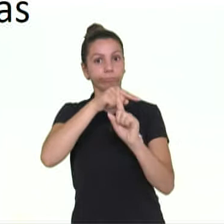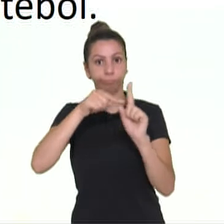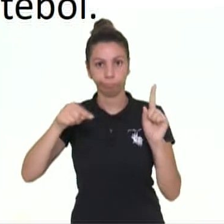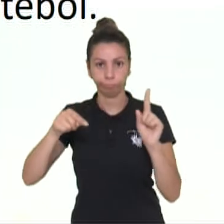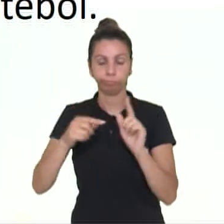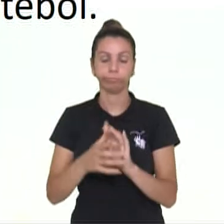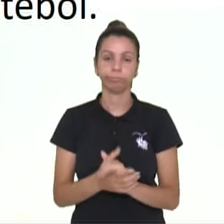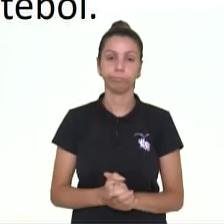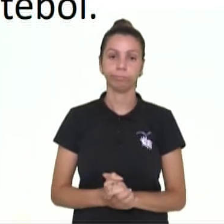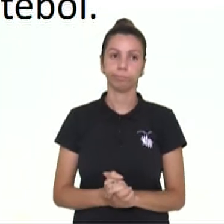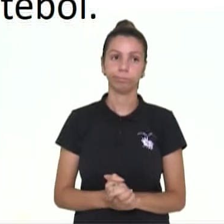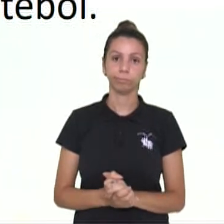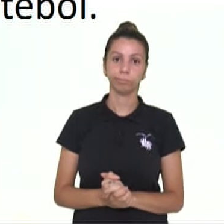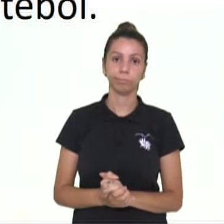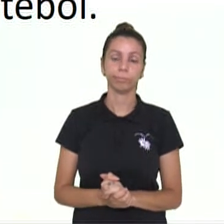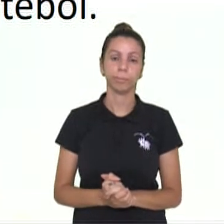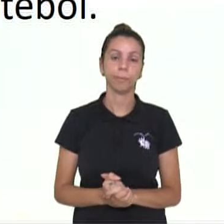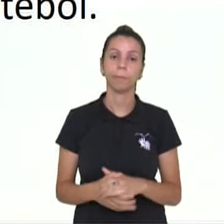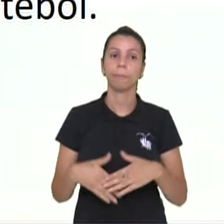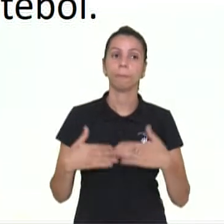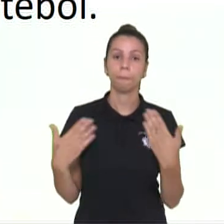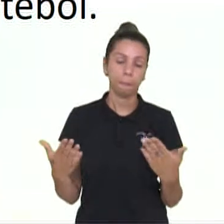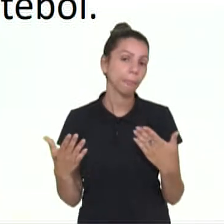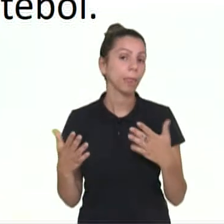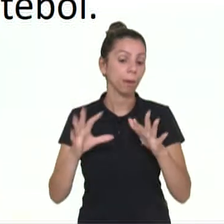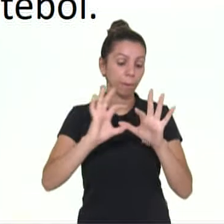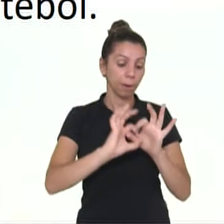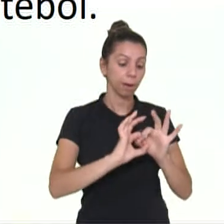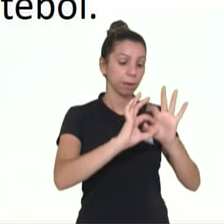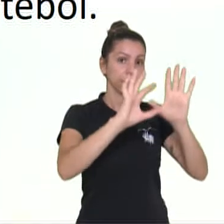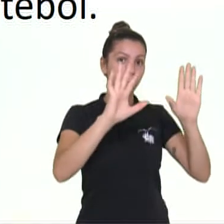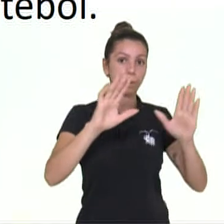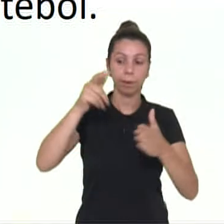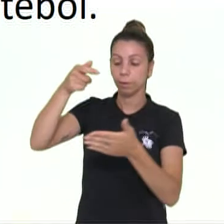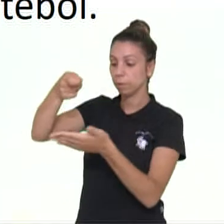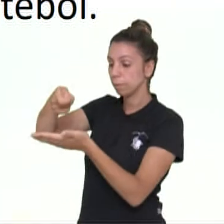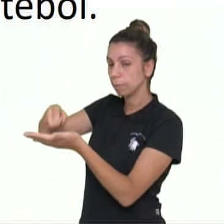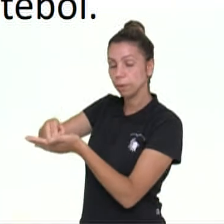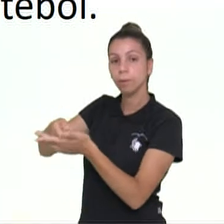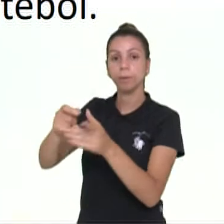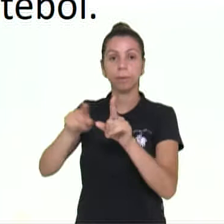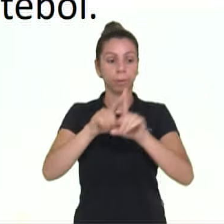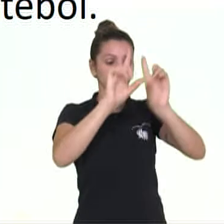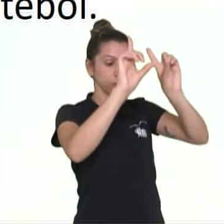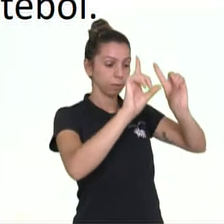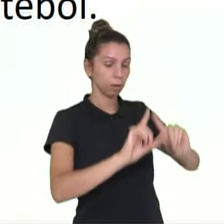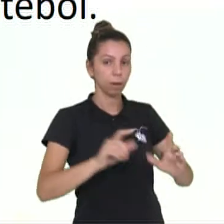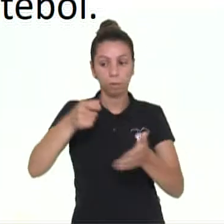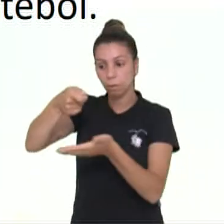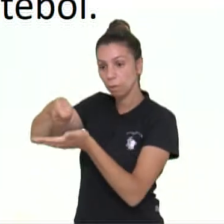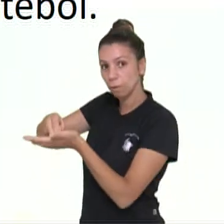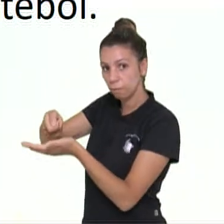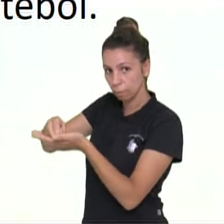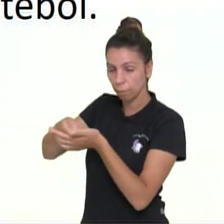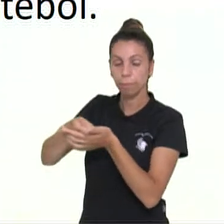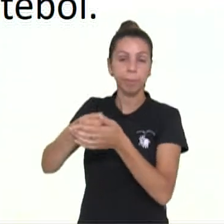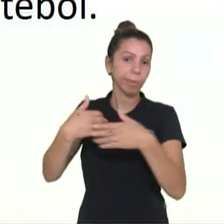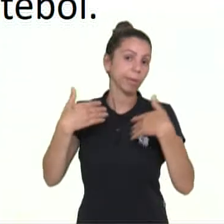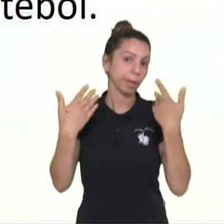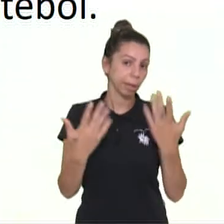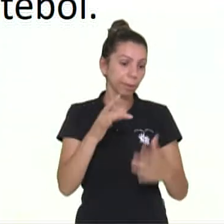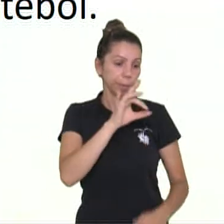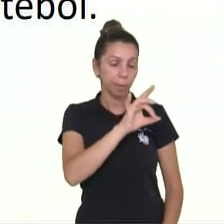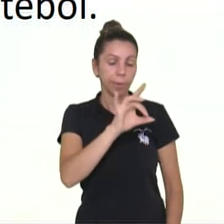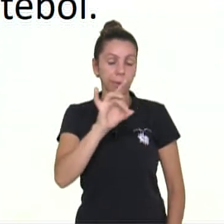Vamos lá. Então, como vimos, há liberdades e obrigações, direitos e deveres. Nesse sentido, para